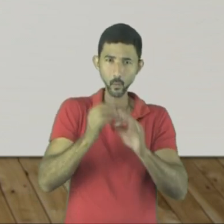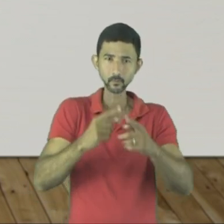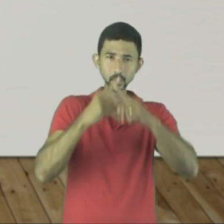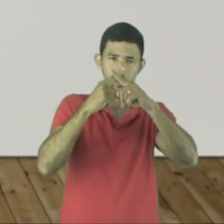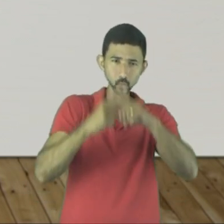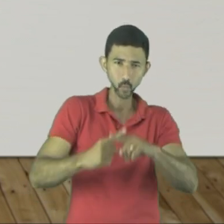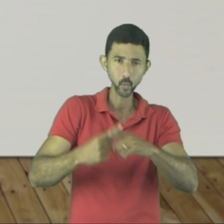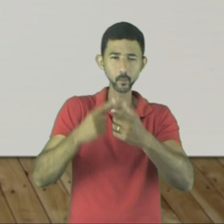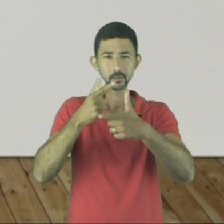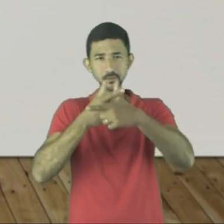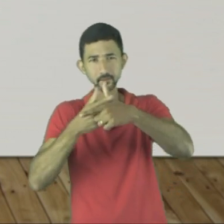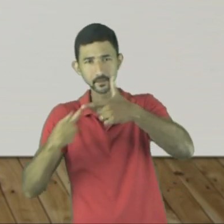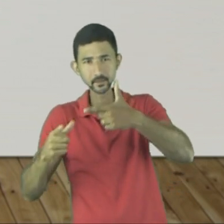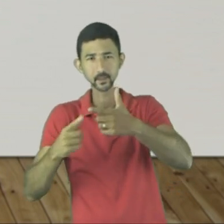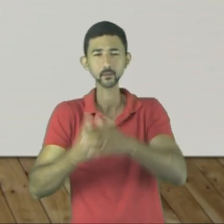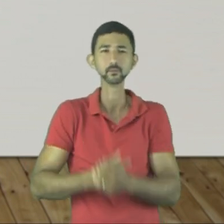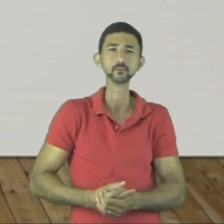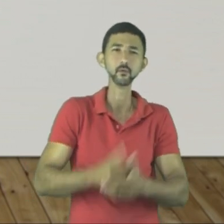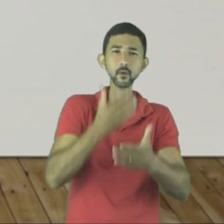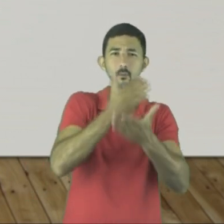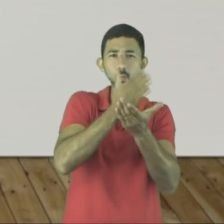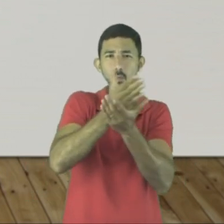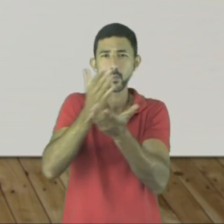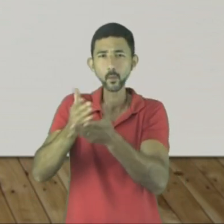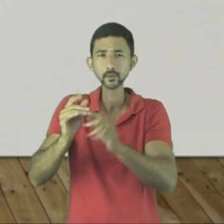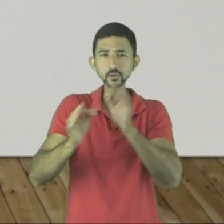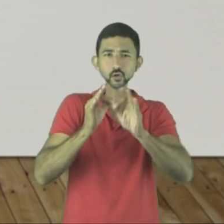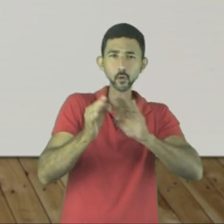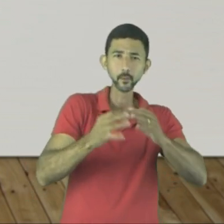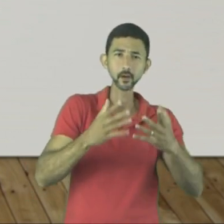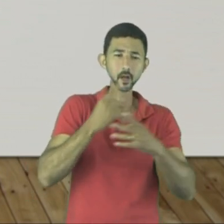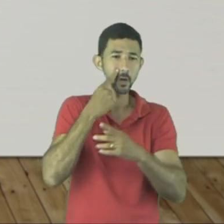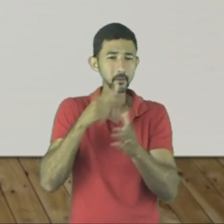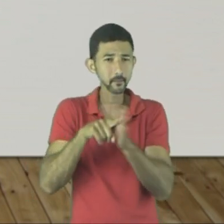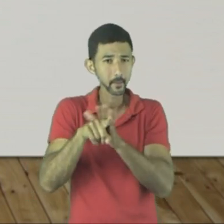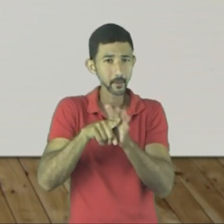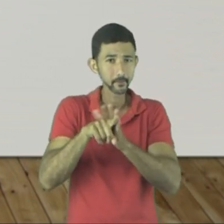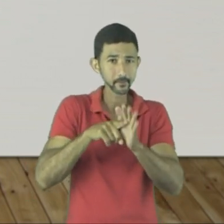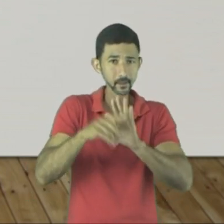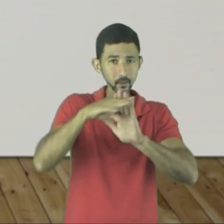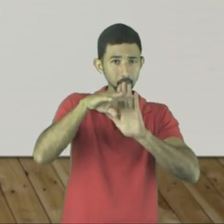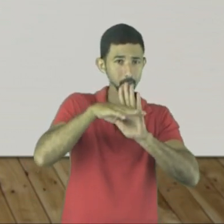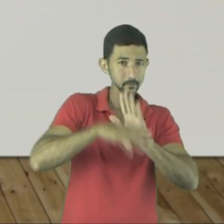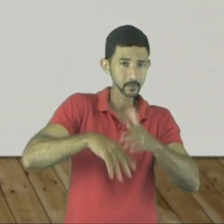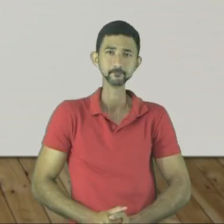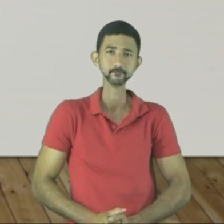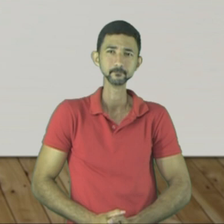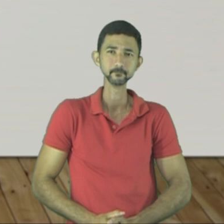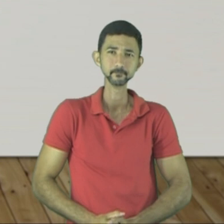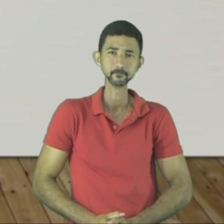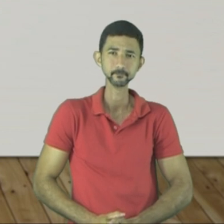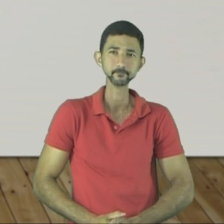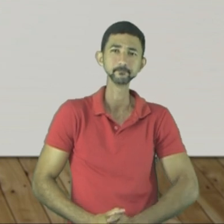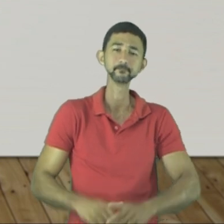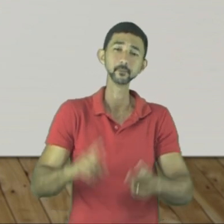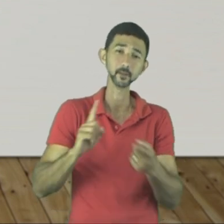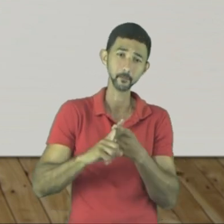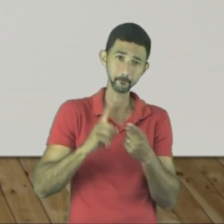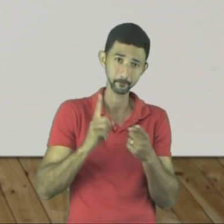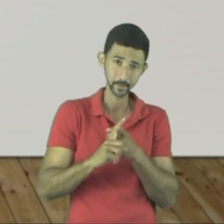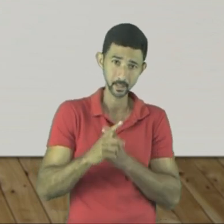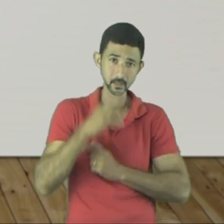múltiplo d, é divisor d, é fator d, e estabelecer por meio de investigações e critérios de divisibilidade, além de